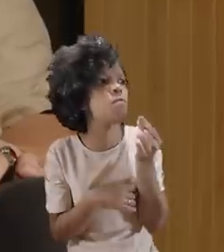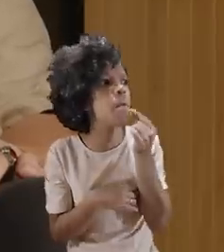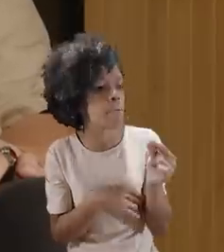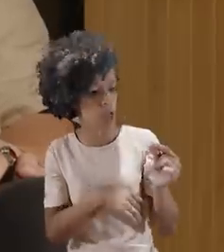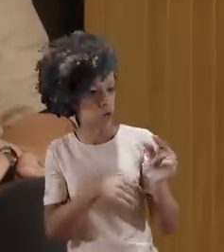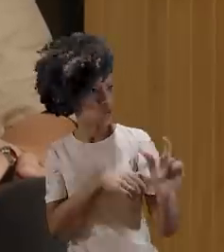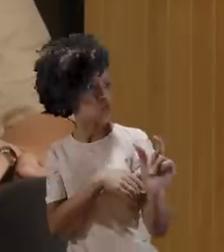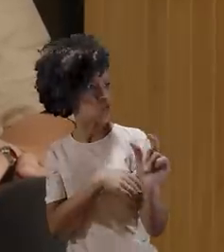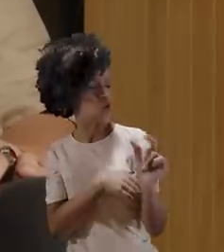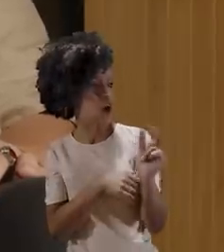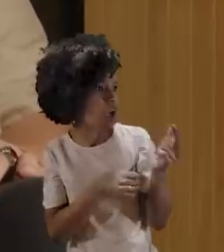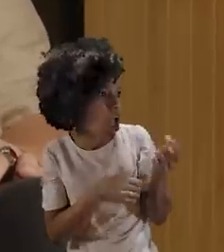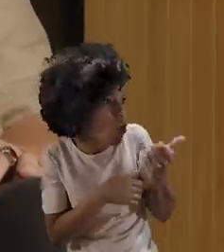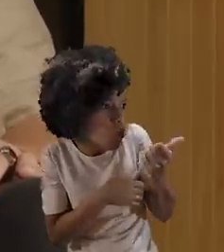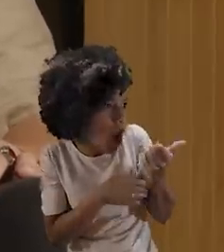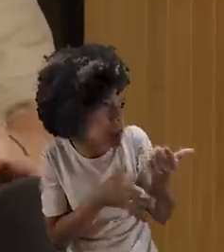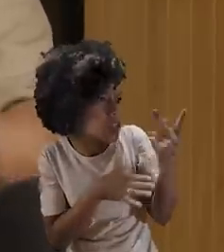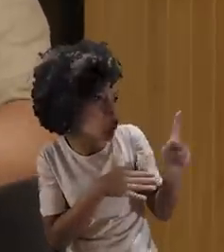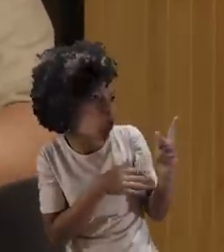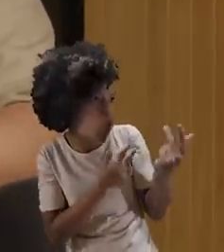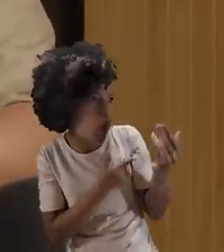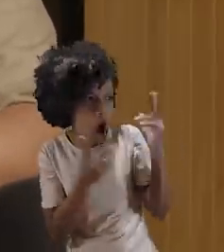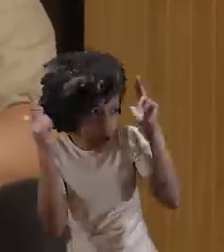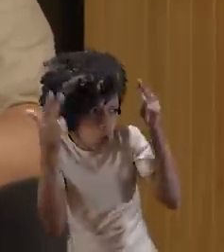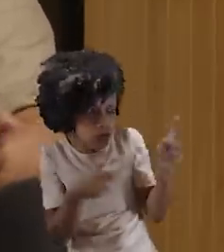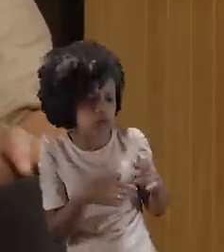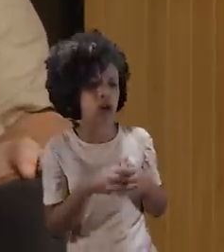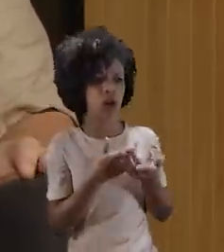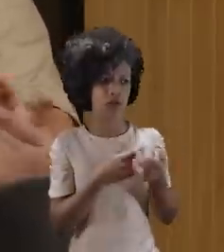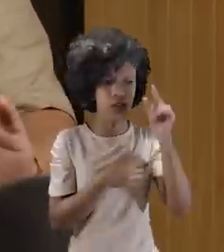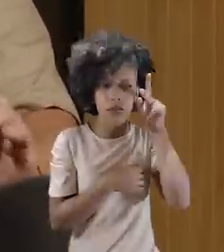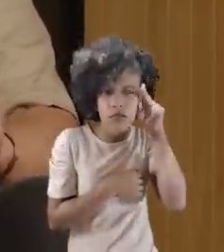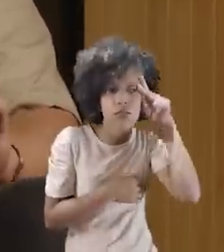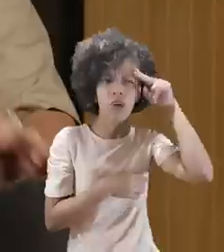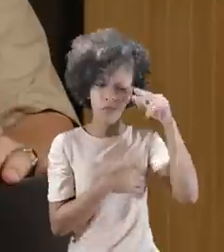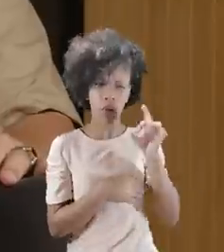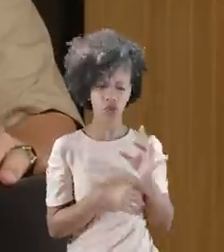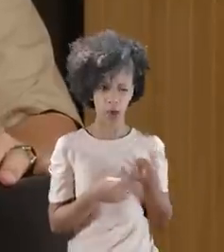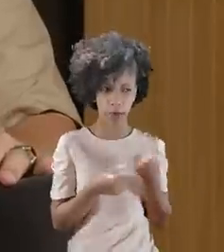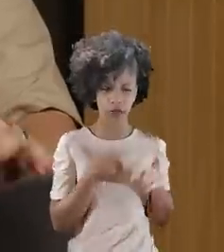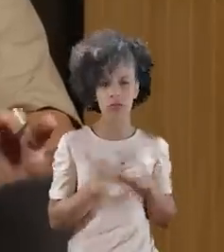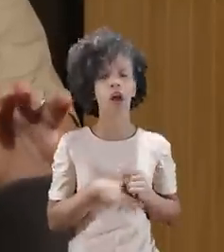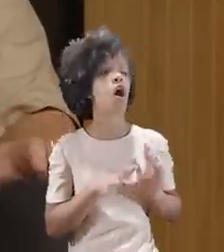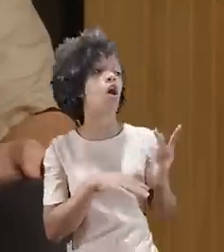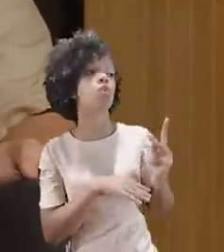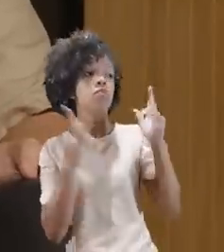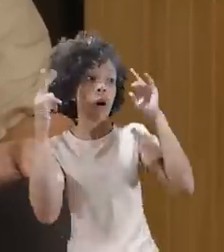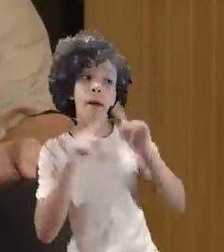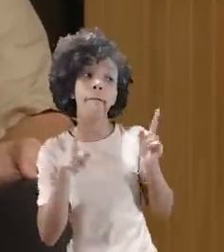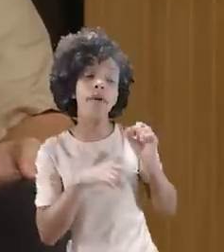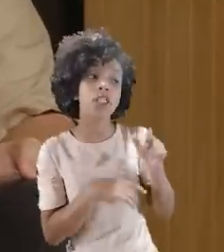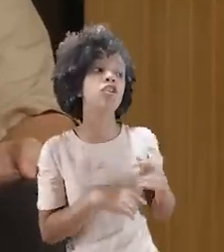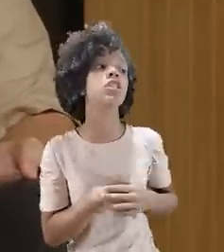Mano eu não sei não grandão tipo tá no seu cabelo mano falou Dá uma paradinha aí só pela 1° só amor igual o